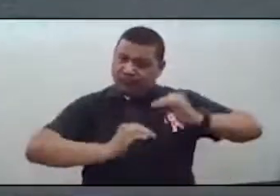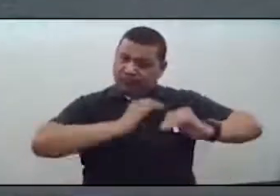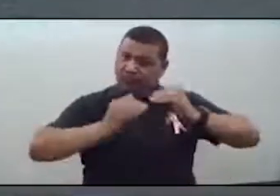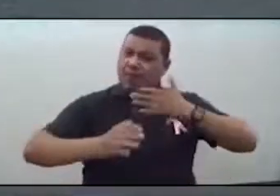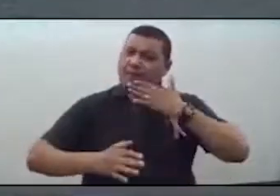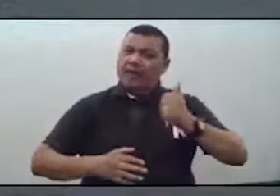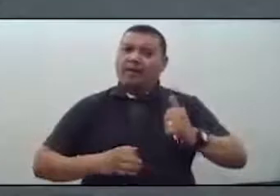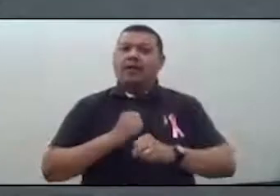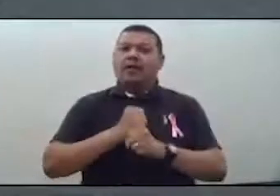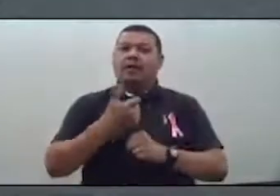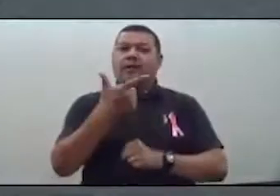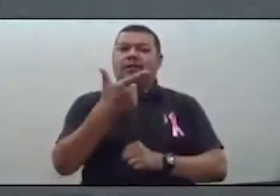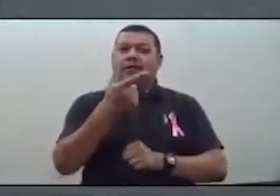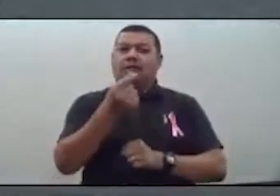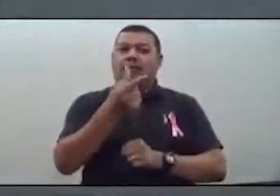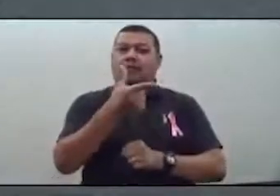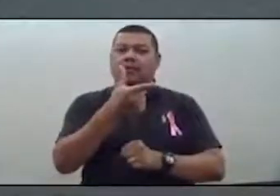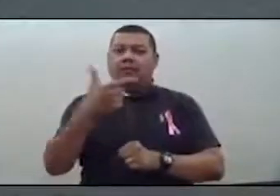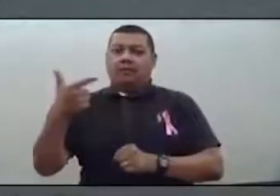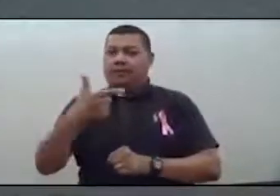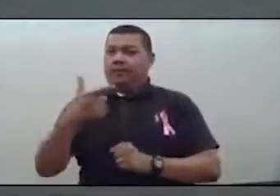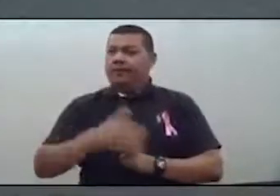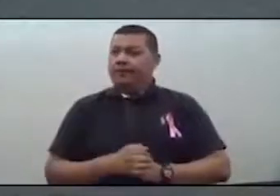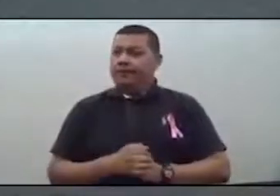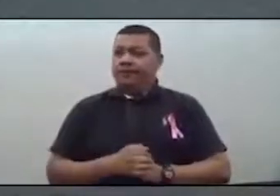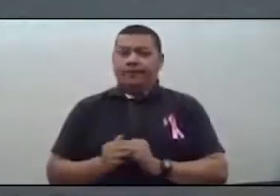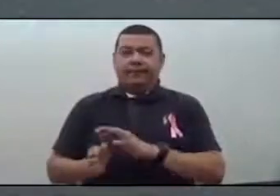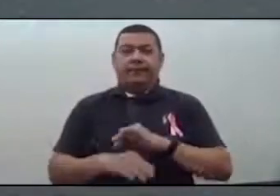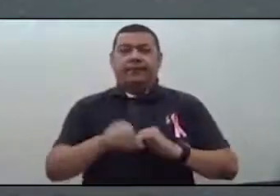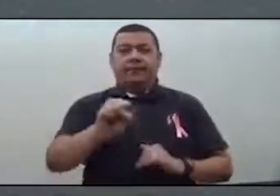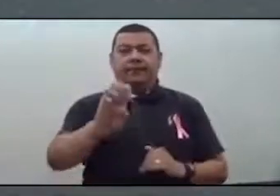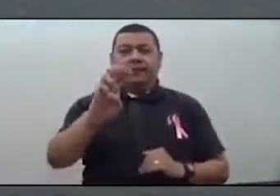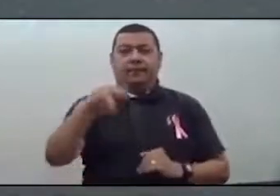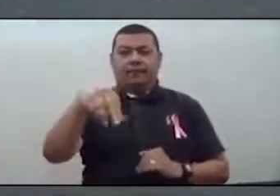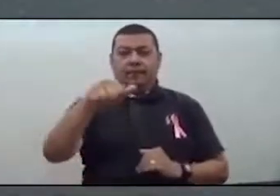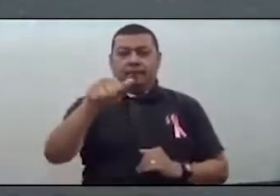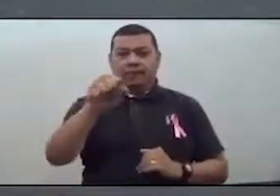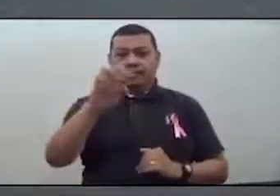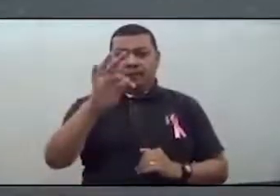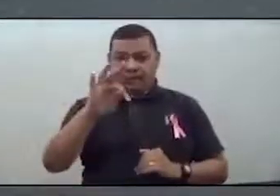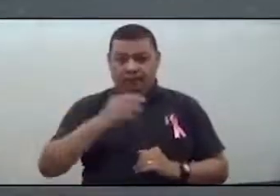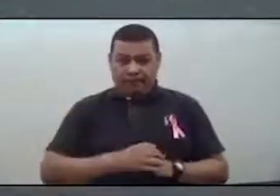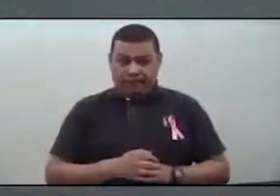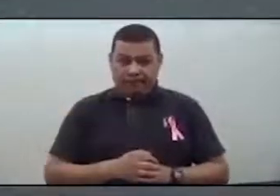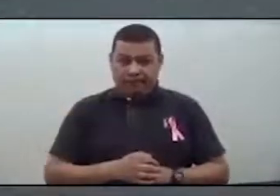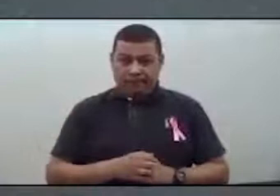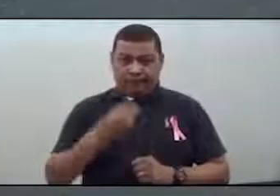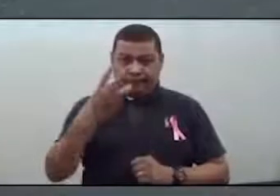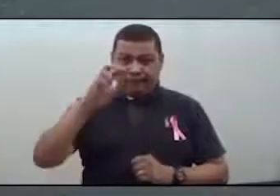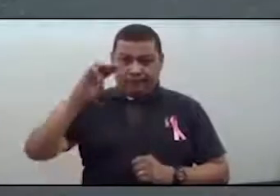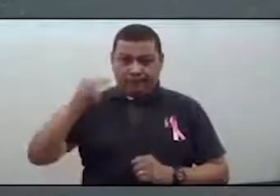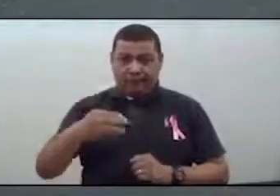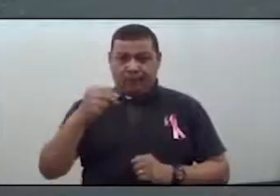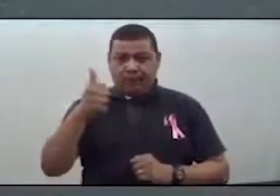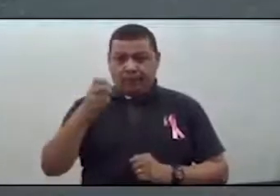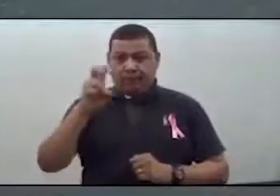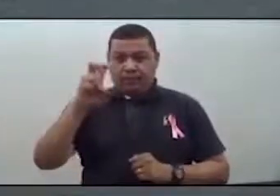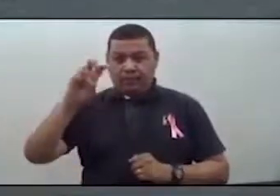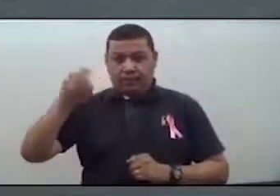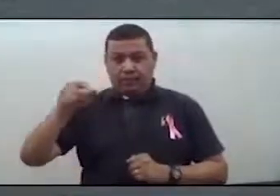ano de 2022. A Semast subiu de R$3.159.000 para